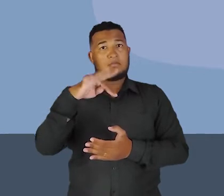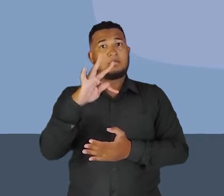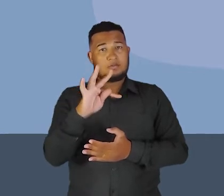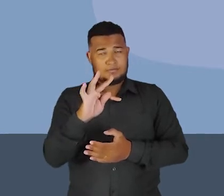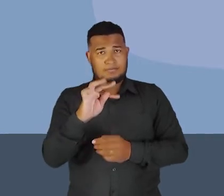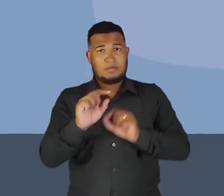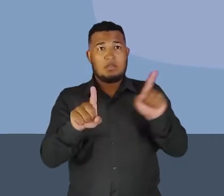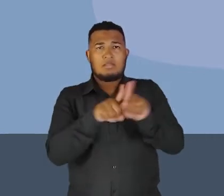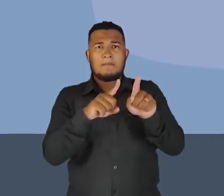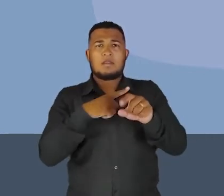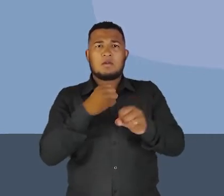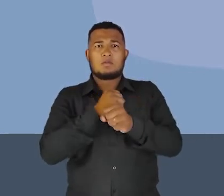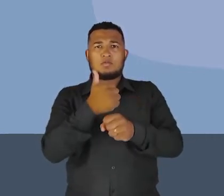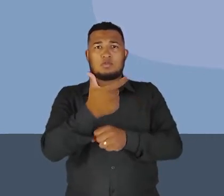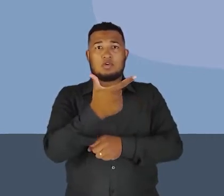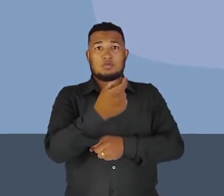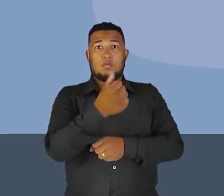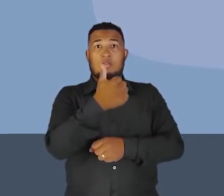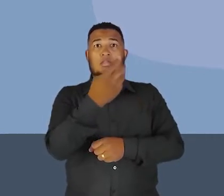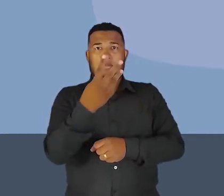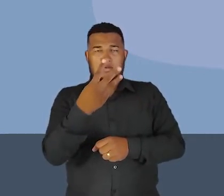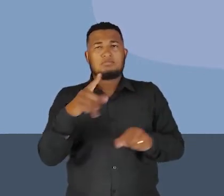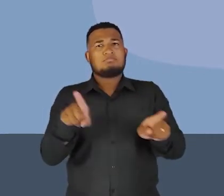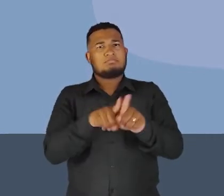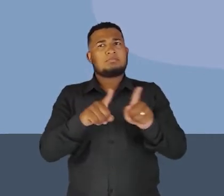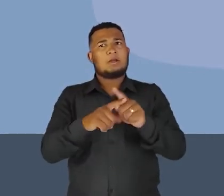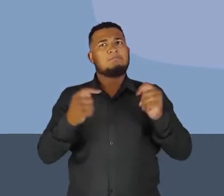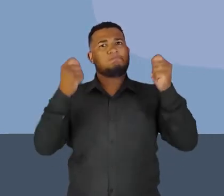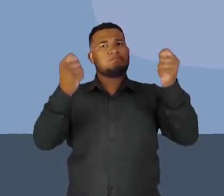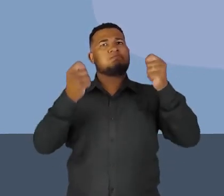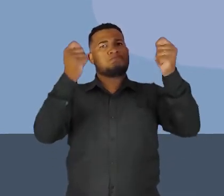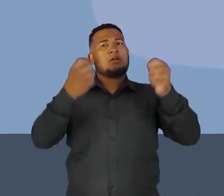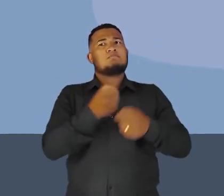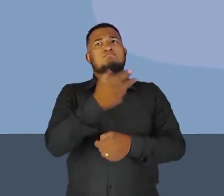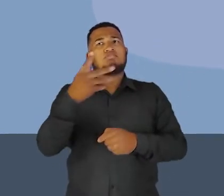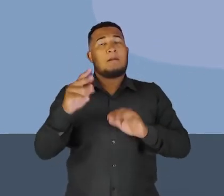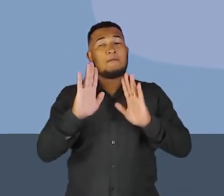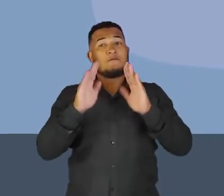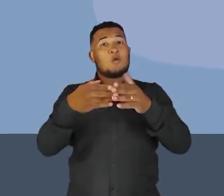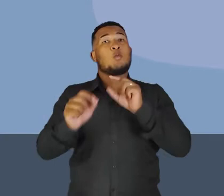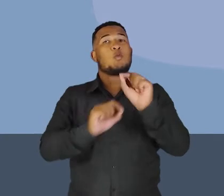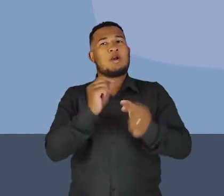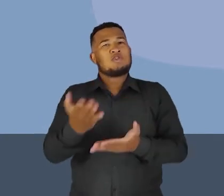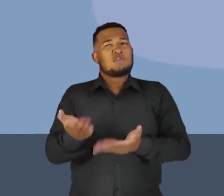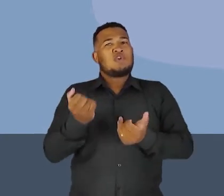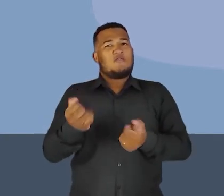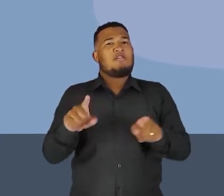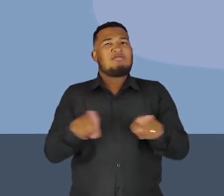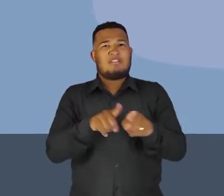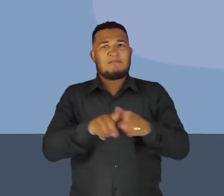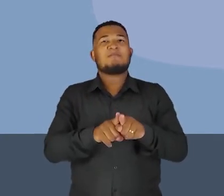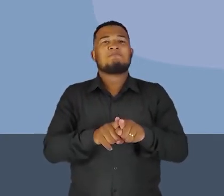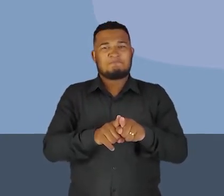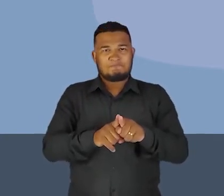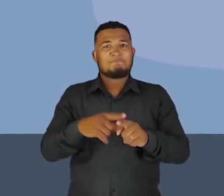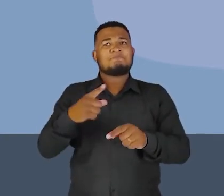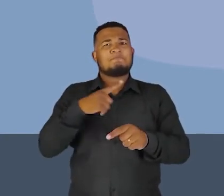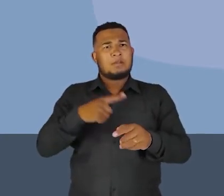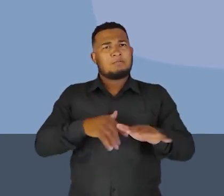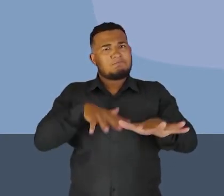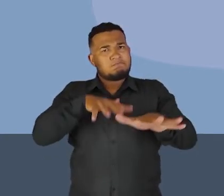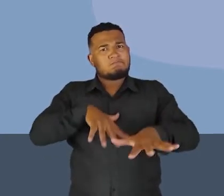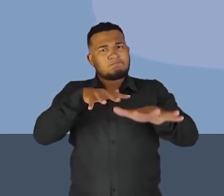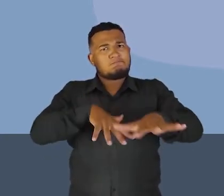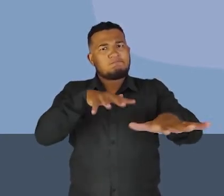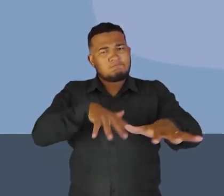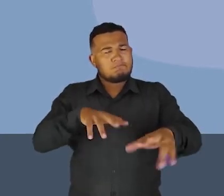gente teve um movimento de muitas bandeiras, né, mas com o protagonismo da juventude brasileira. né, que foi uma onda de pequenos protestos